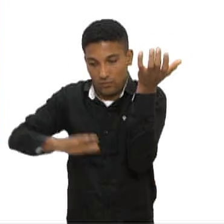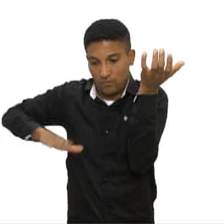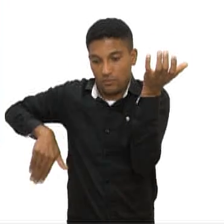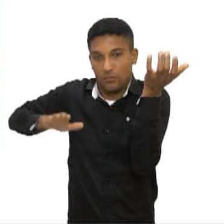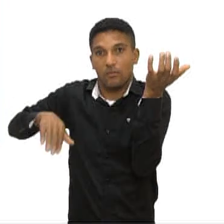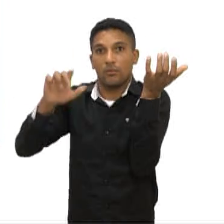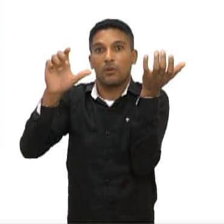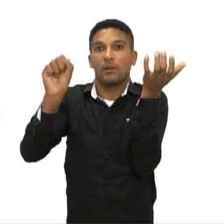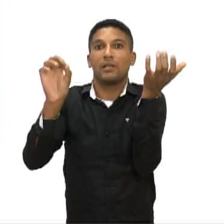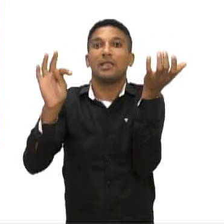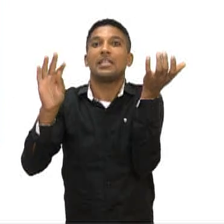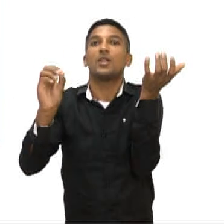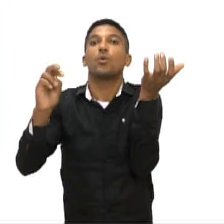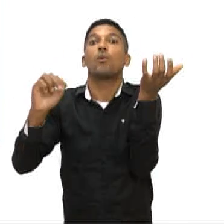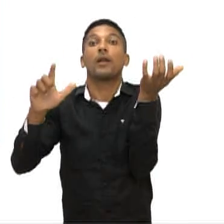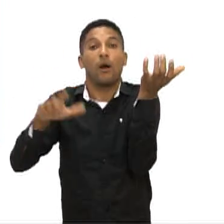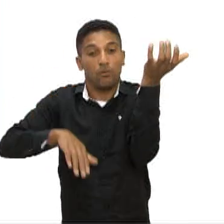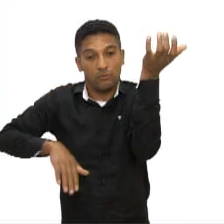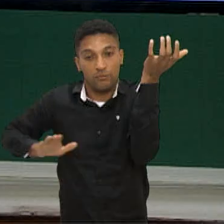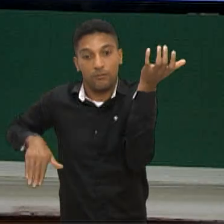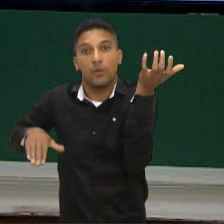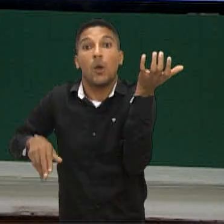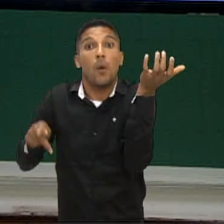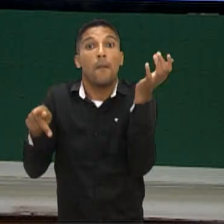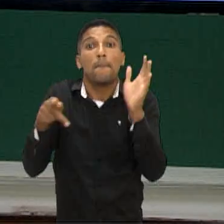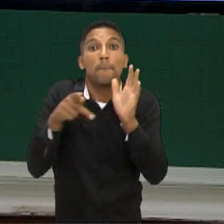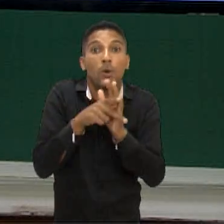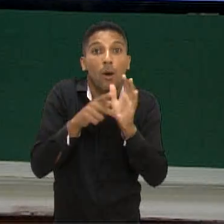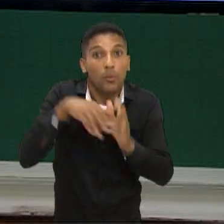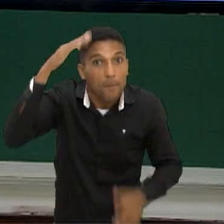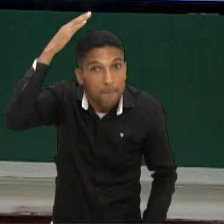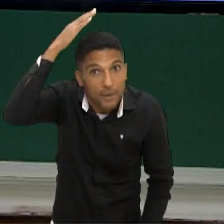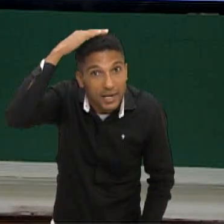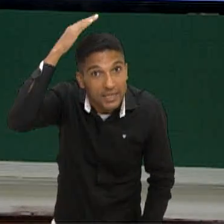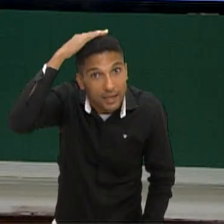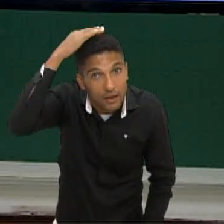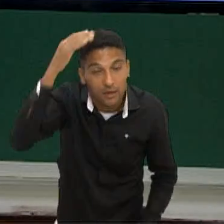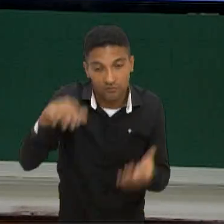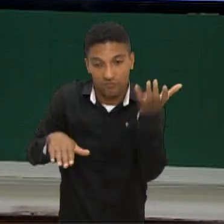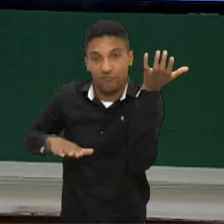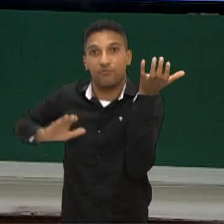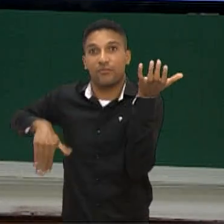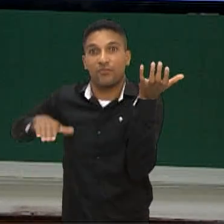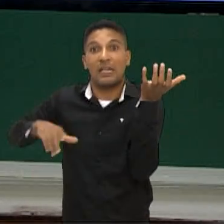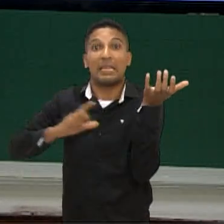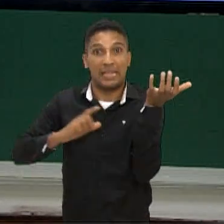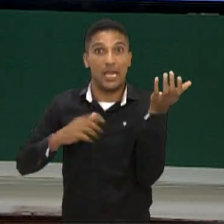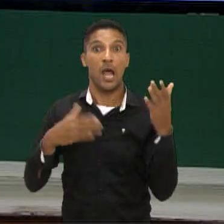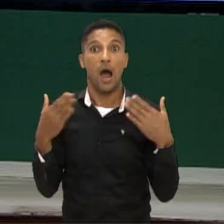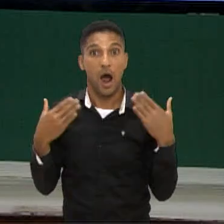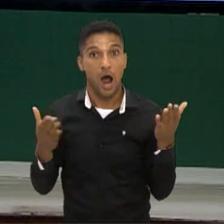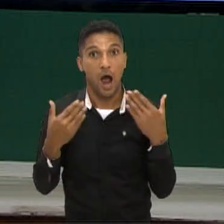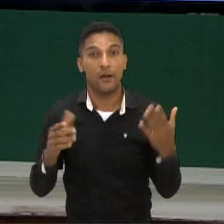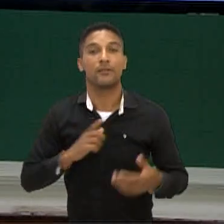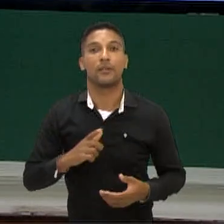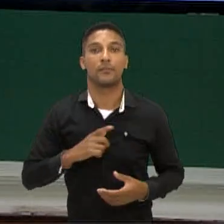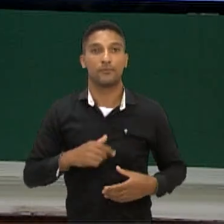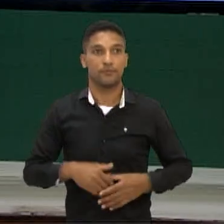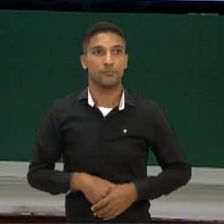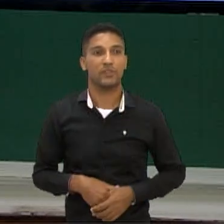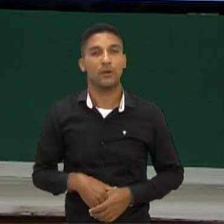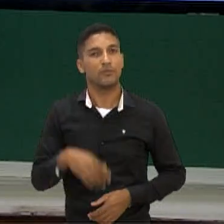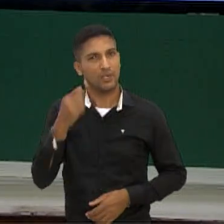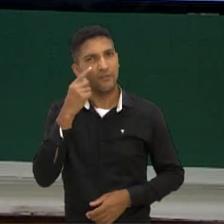com verões quentes. Pouco complicado para entender? Não, né? Observa ali, é só você saber